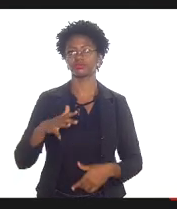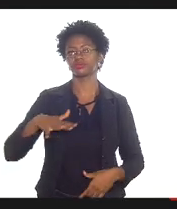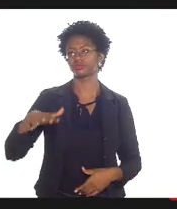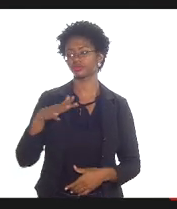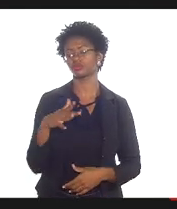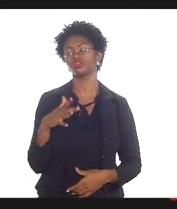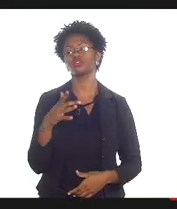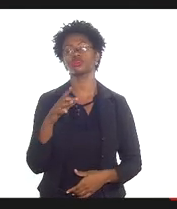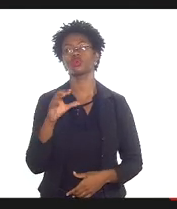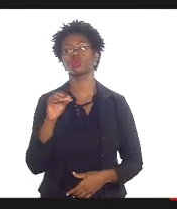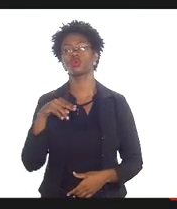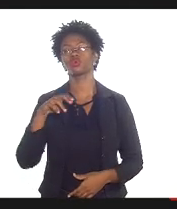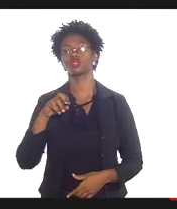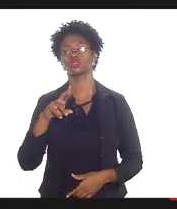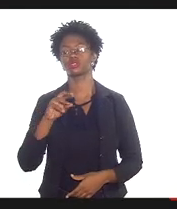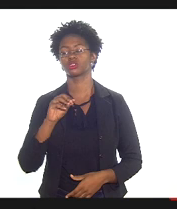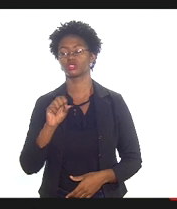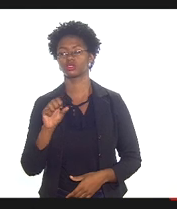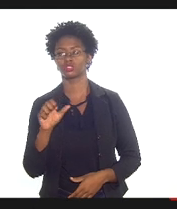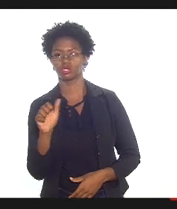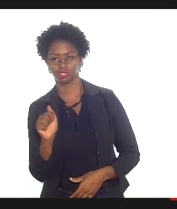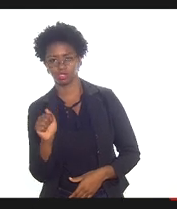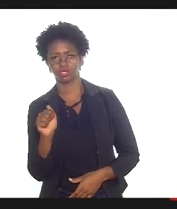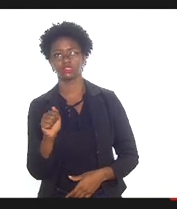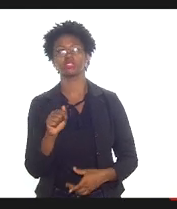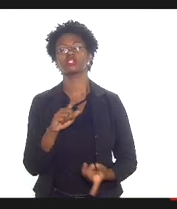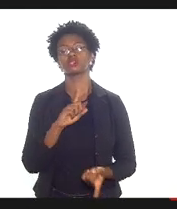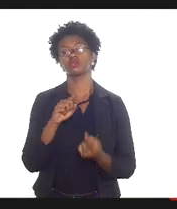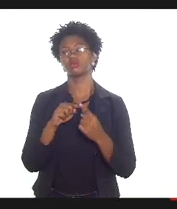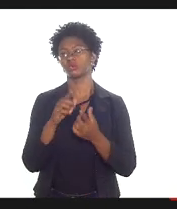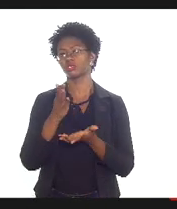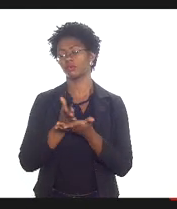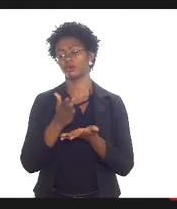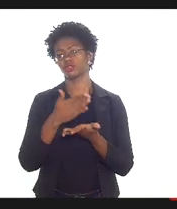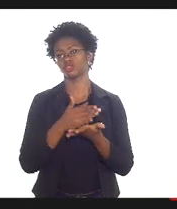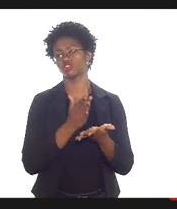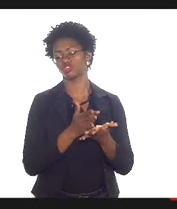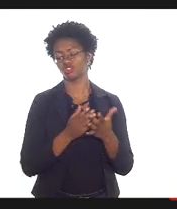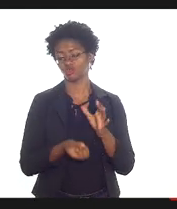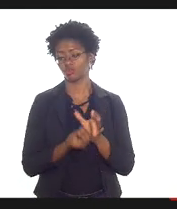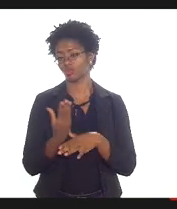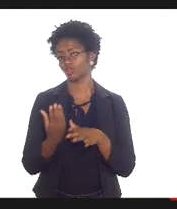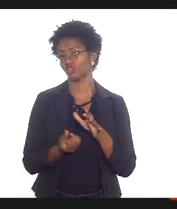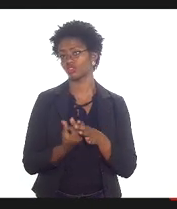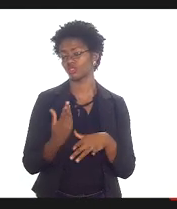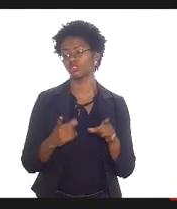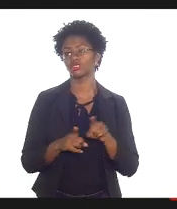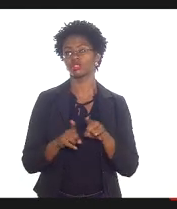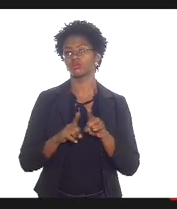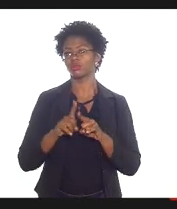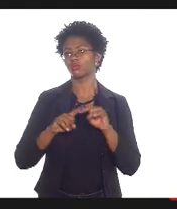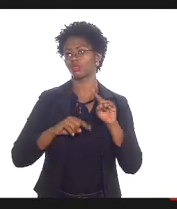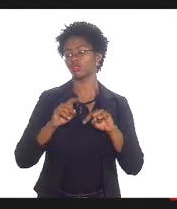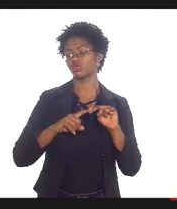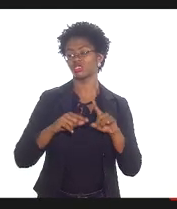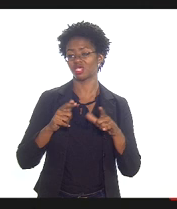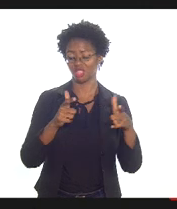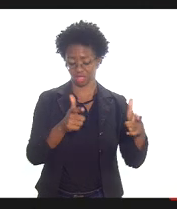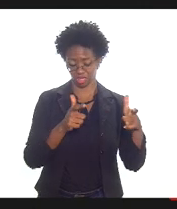produzidos sobre a partilha de produção e sobre o mecanismo de cessão anaerosa terão que